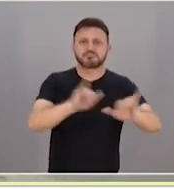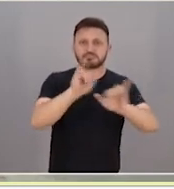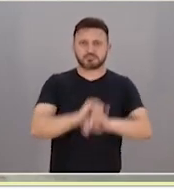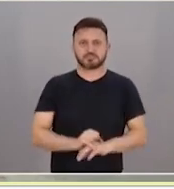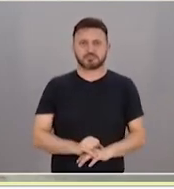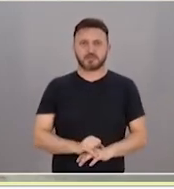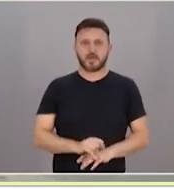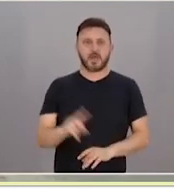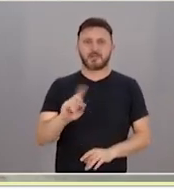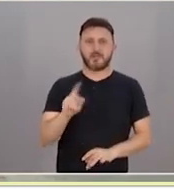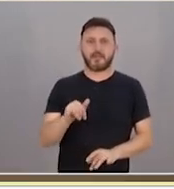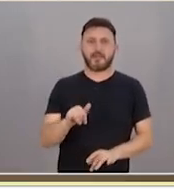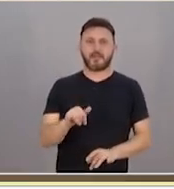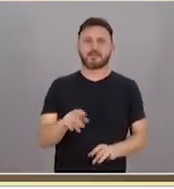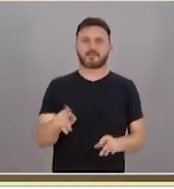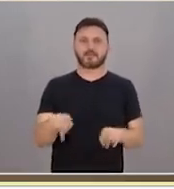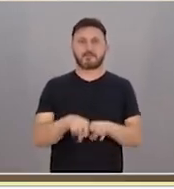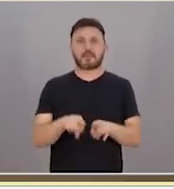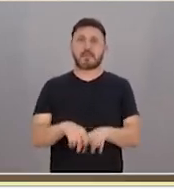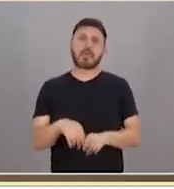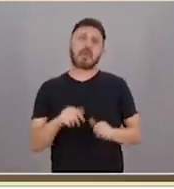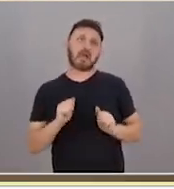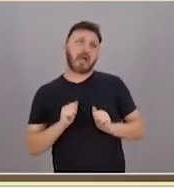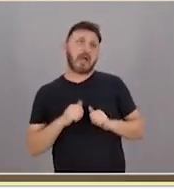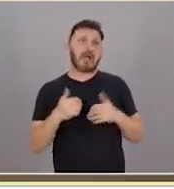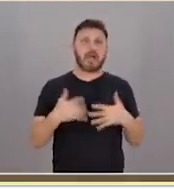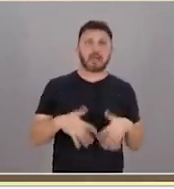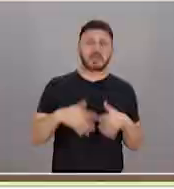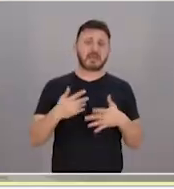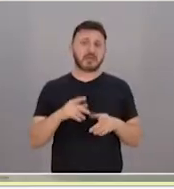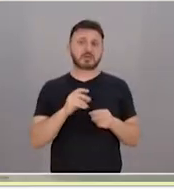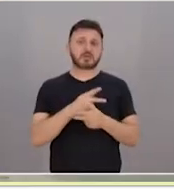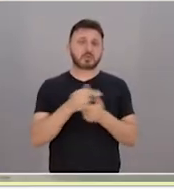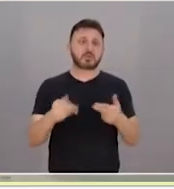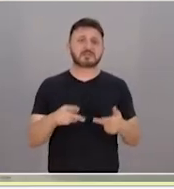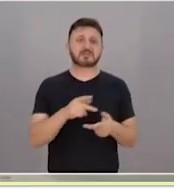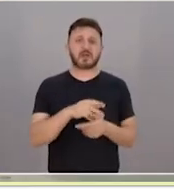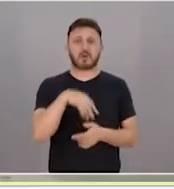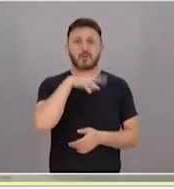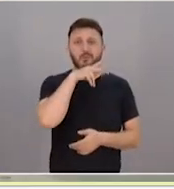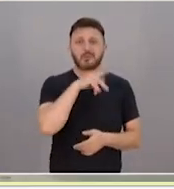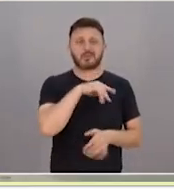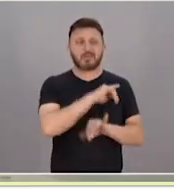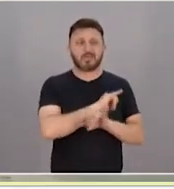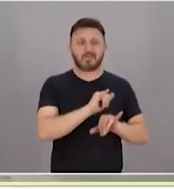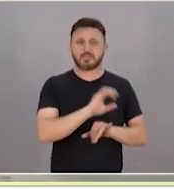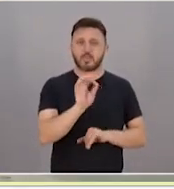naquilo que é dor, mas mostrar superação, mostrar perspectiva.